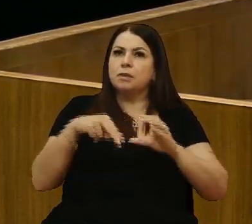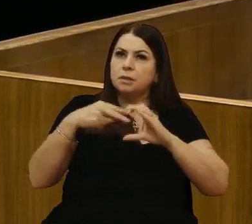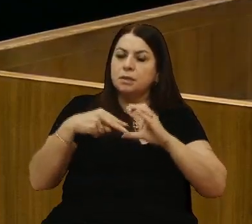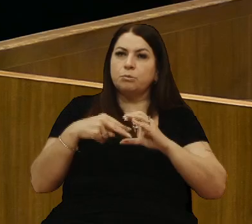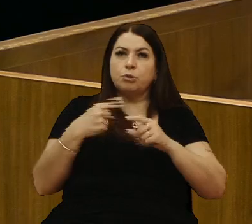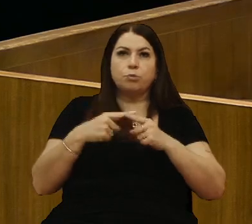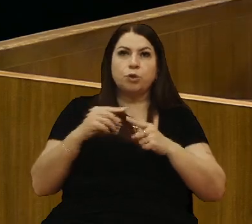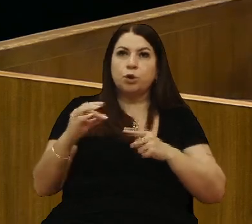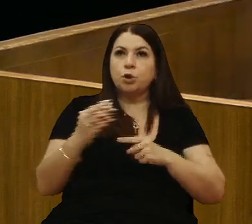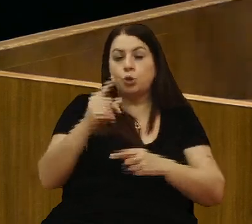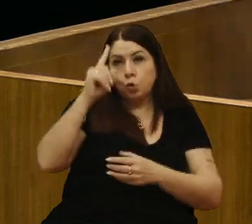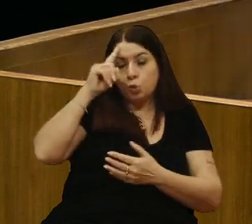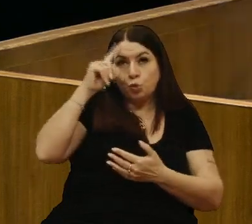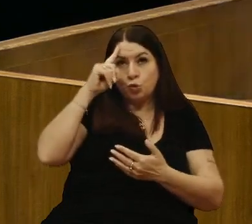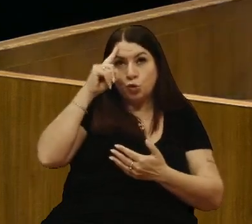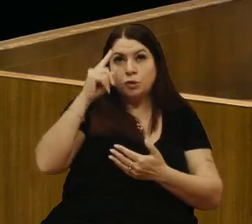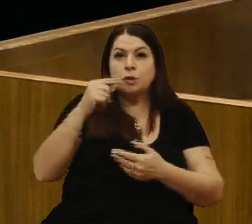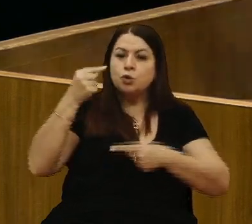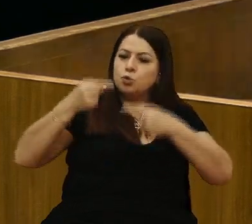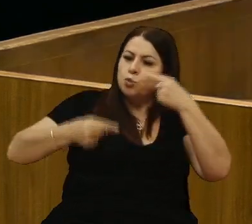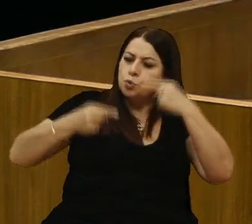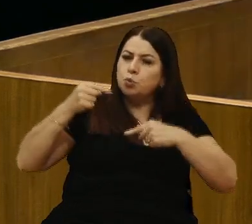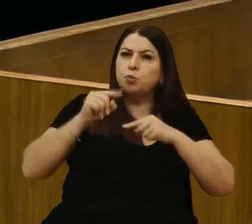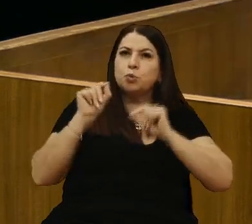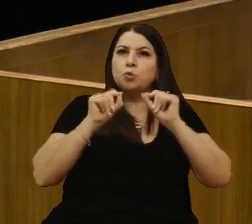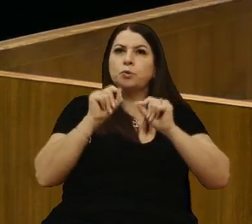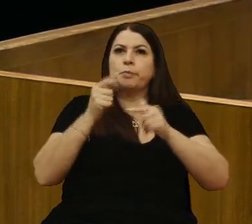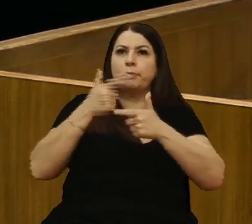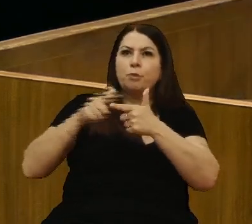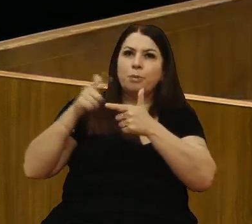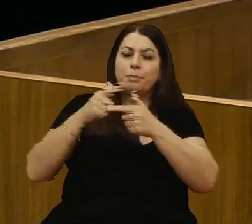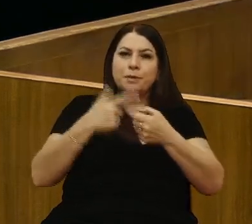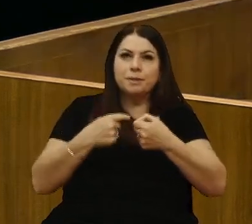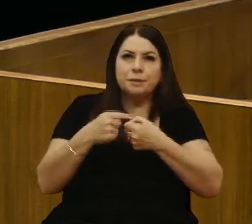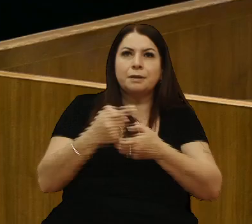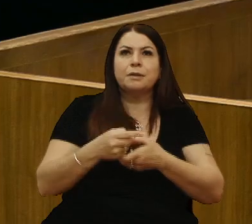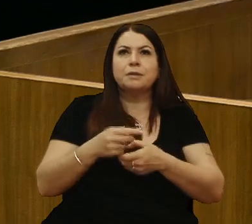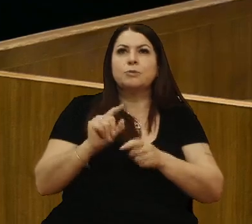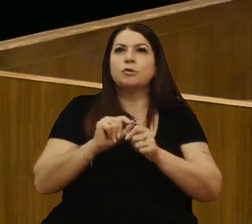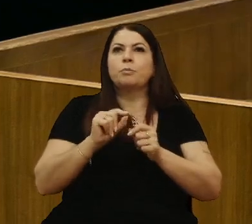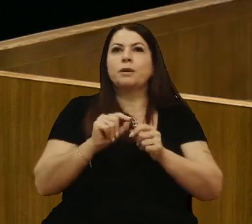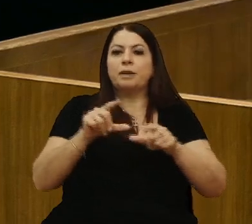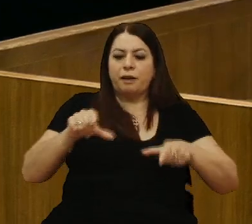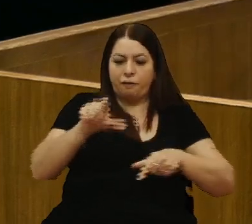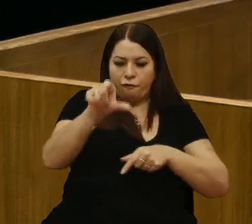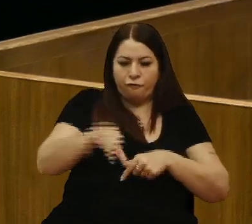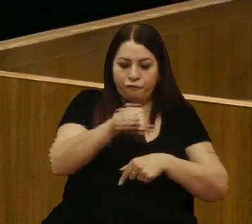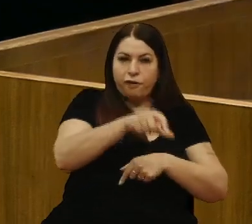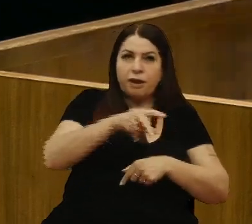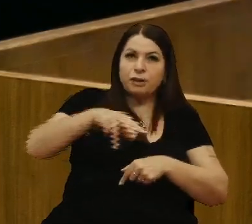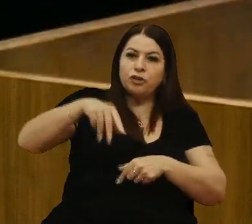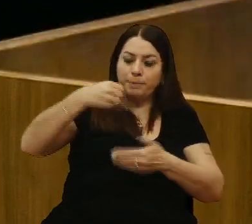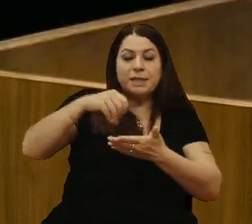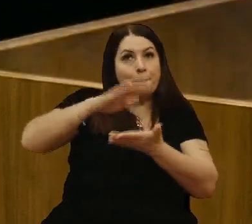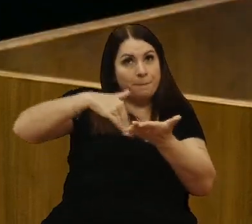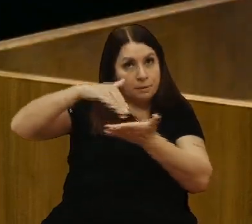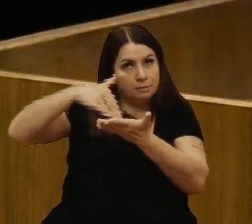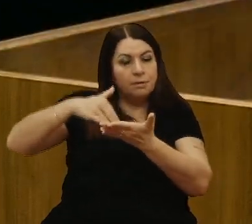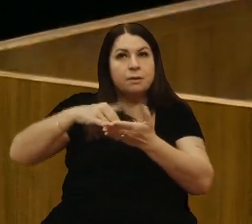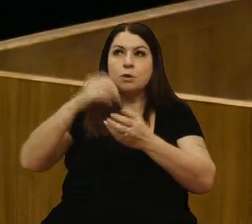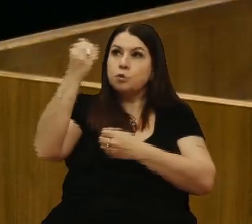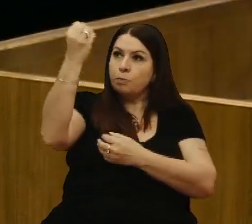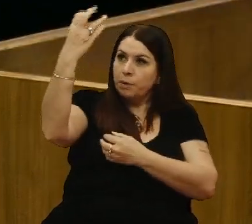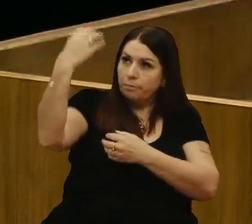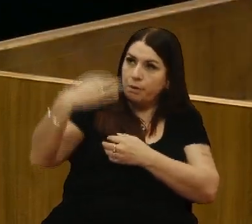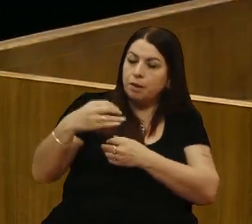porque todos os dias a gente discute sobre problemas da cidade, sobre faixa de pedestre que tem que pintar, sobre sinaleira que